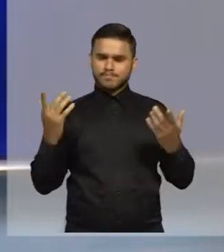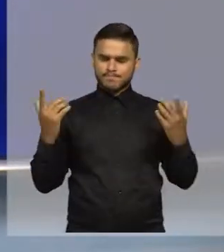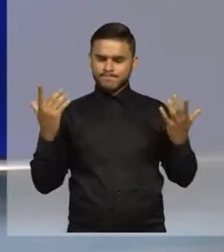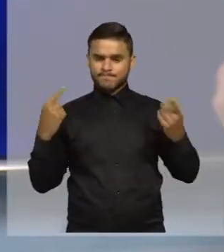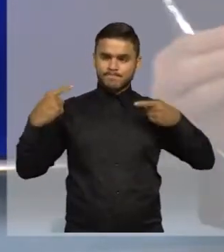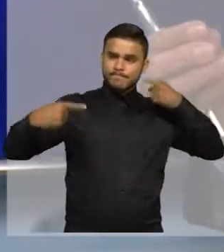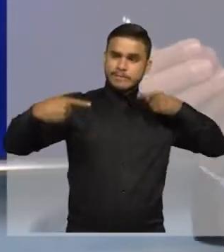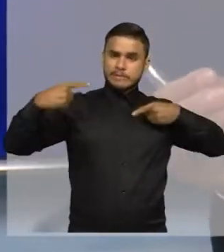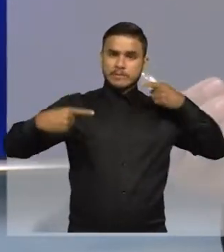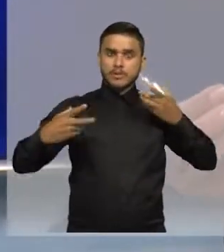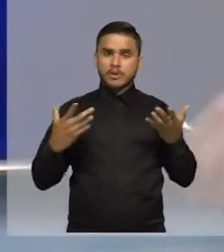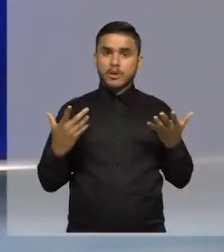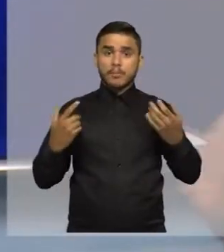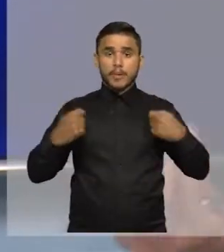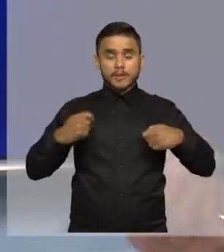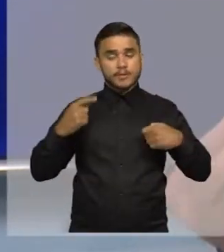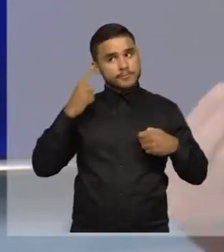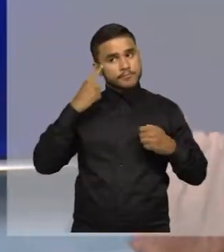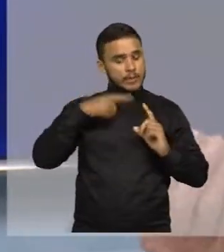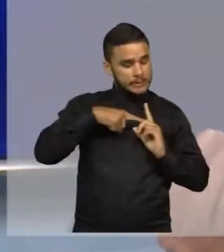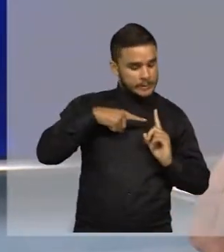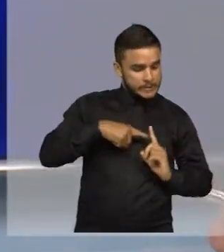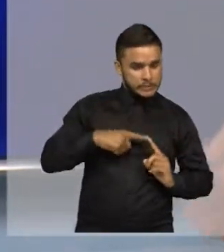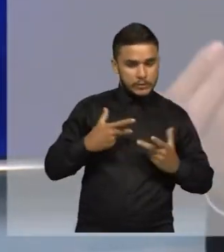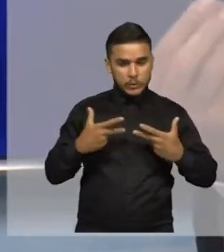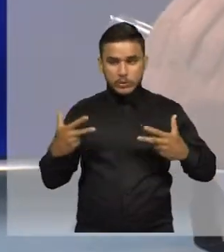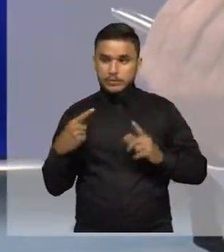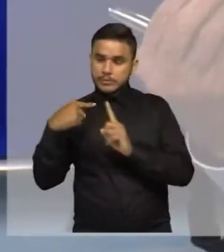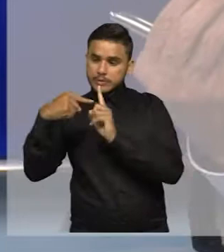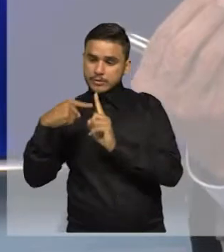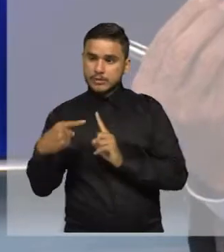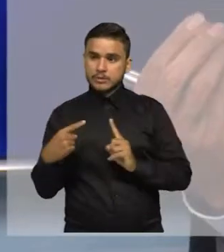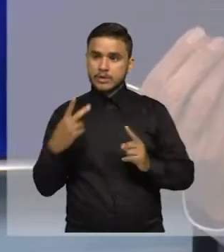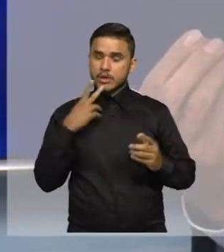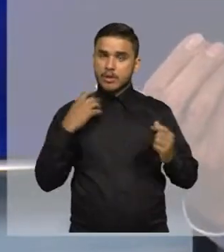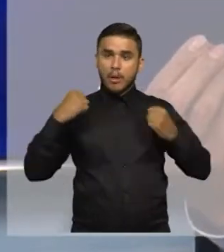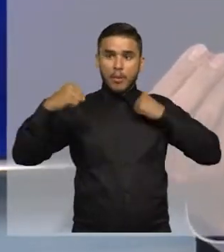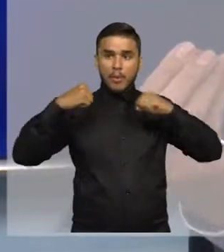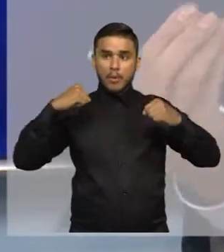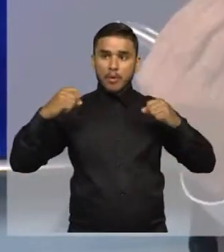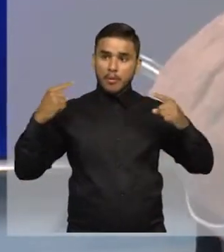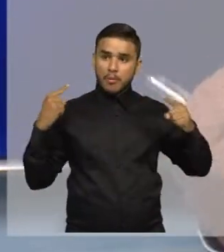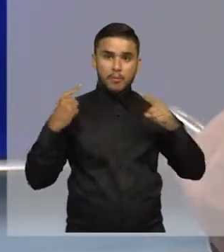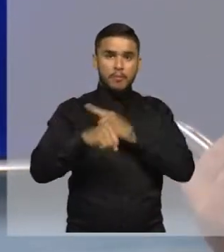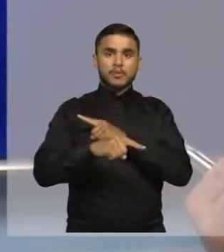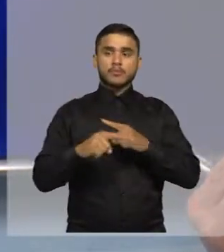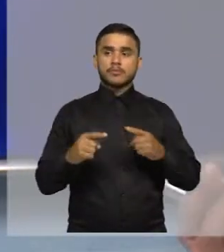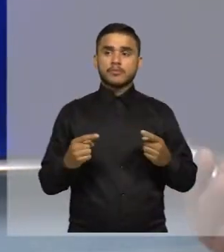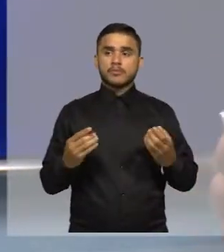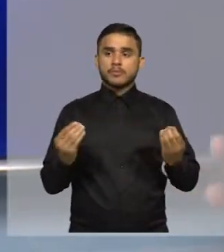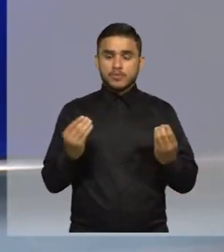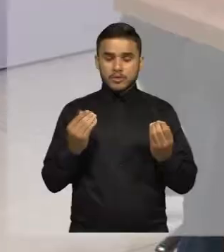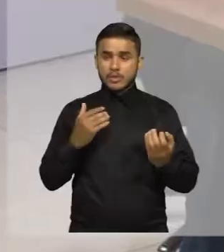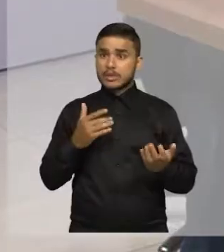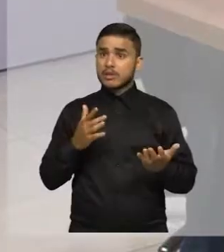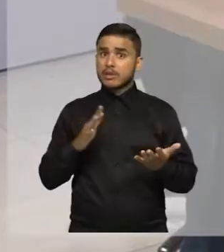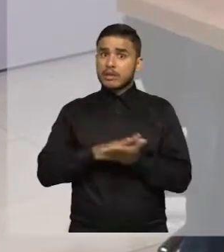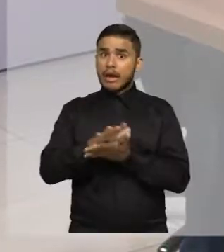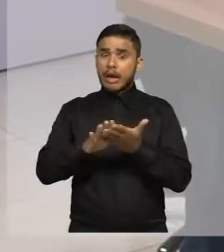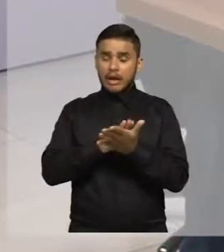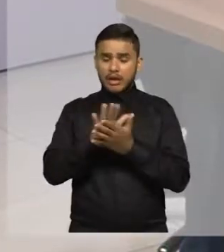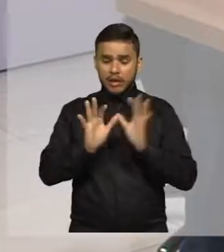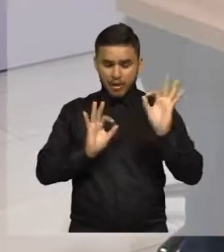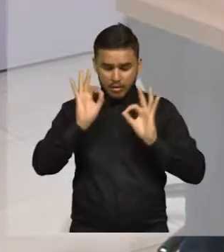é encontrar um denominador comum entre eles mesmos, porque estão batendo cabeça. Isso é um péssimo sinal. O governo não está nem montado